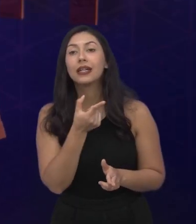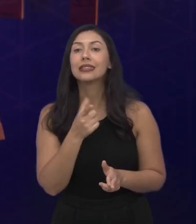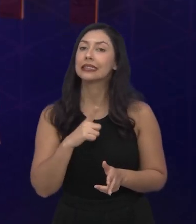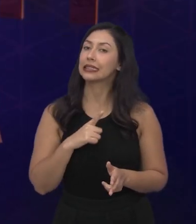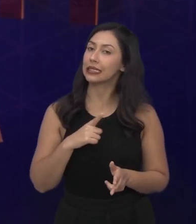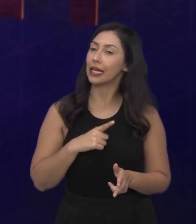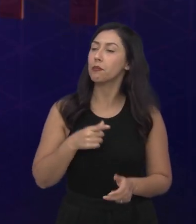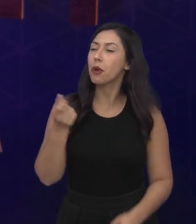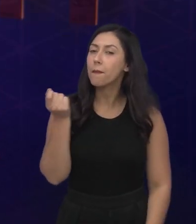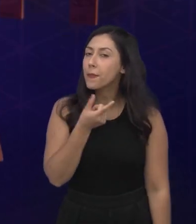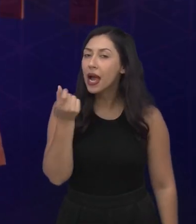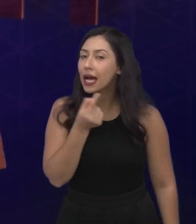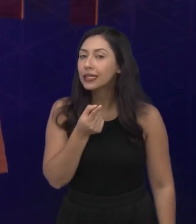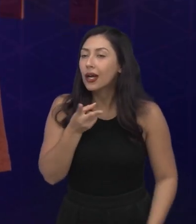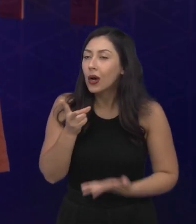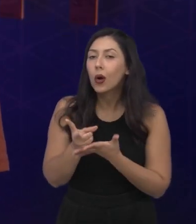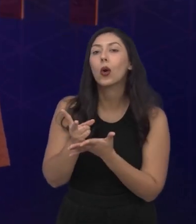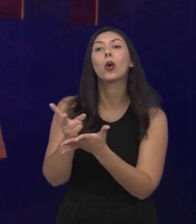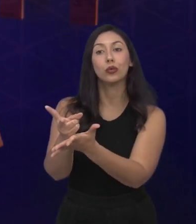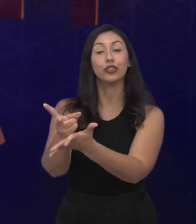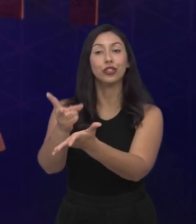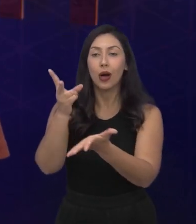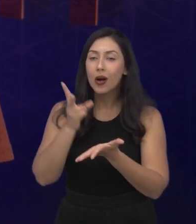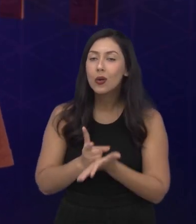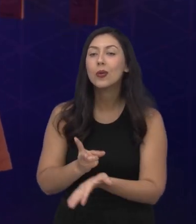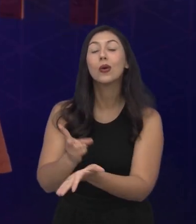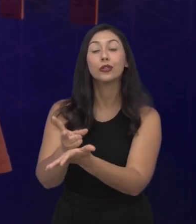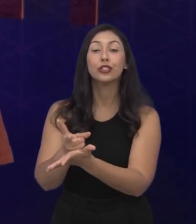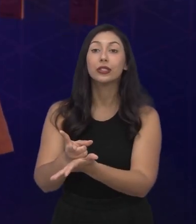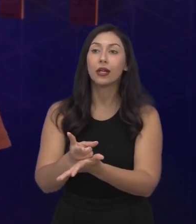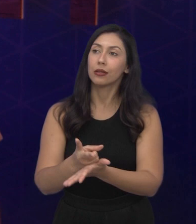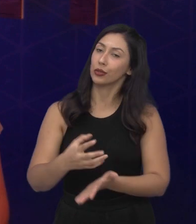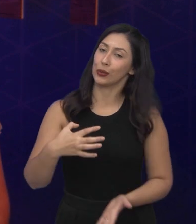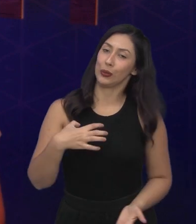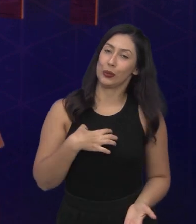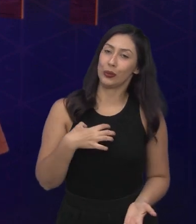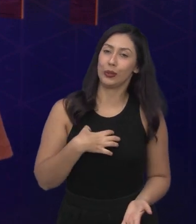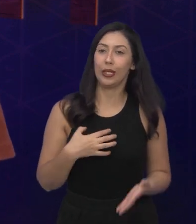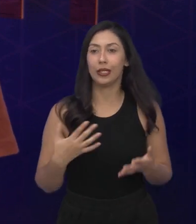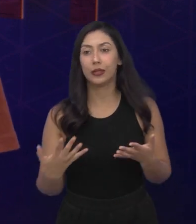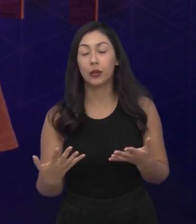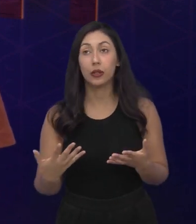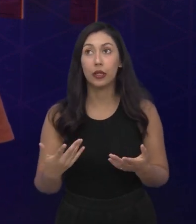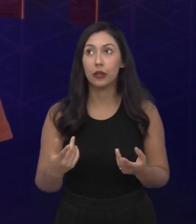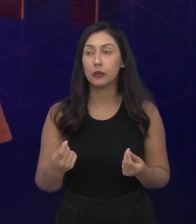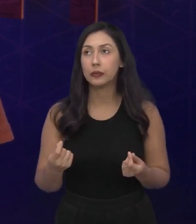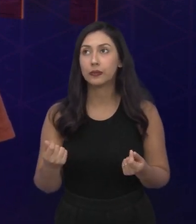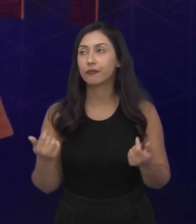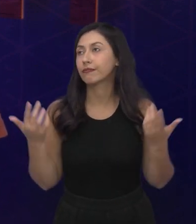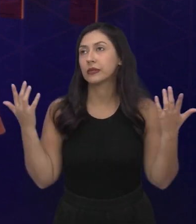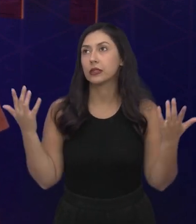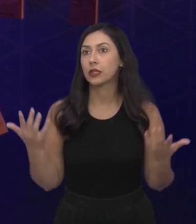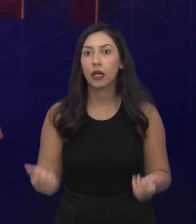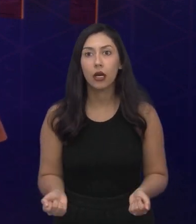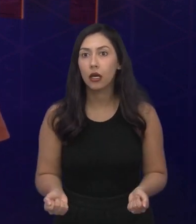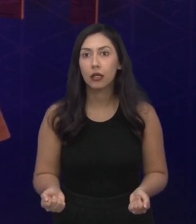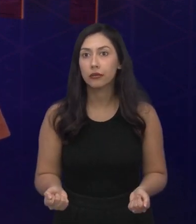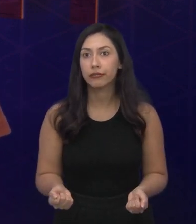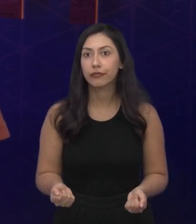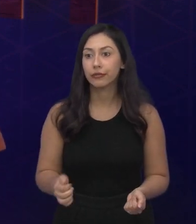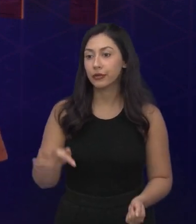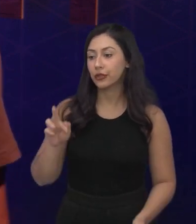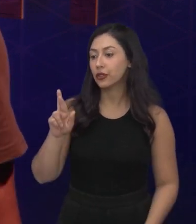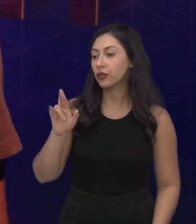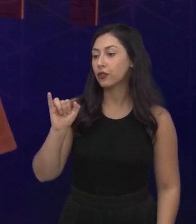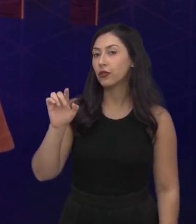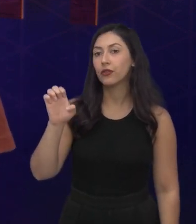sempre tem uma piada fixa de algum personagem, né? Algum trejeito, sabe? Tipo, sei lá,